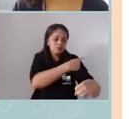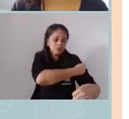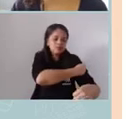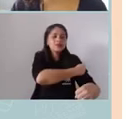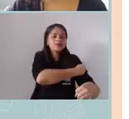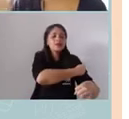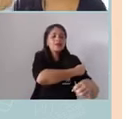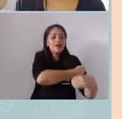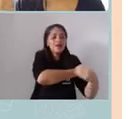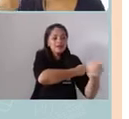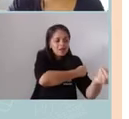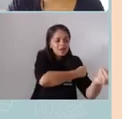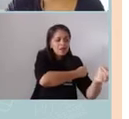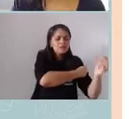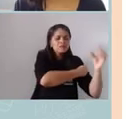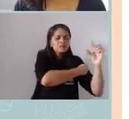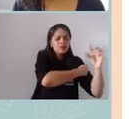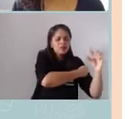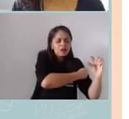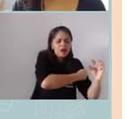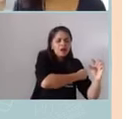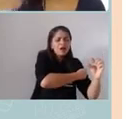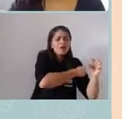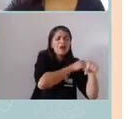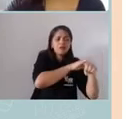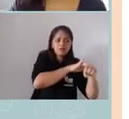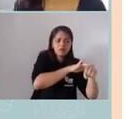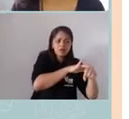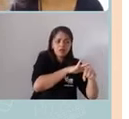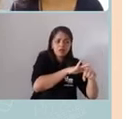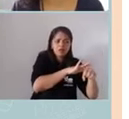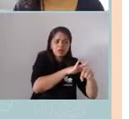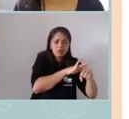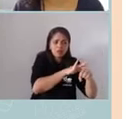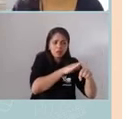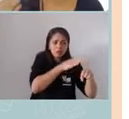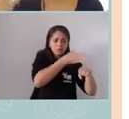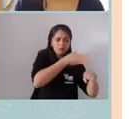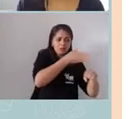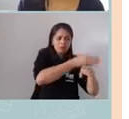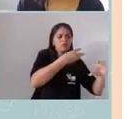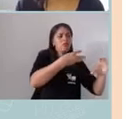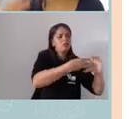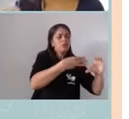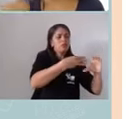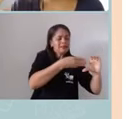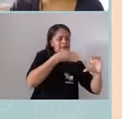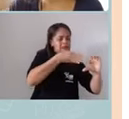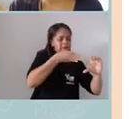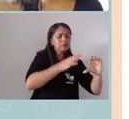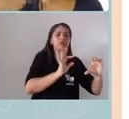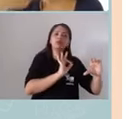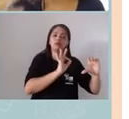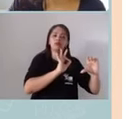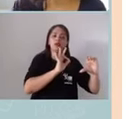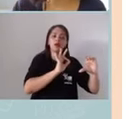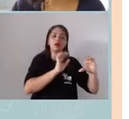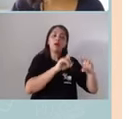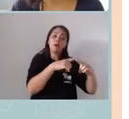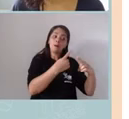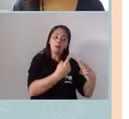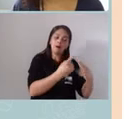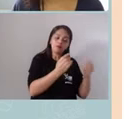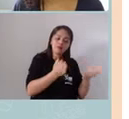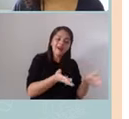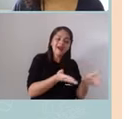ele está inativo, ele não vai causar a doença, ele não vai conseguir invadir as células e causar a doença. Mas ele vai ser o suficiente para